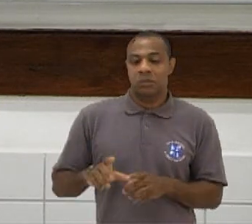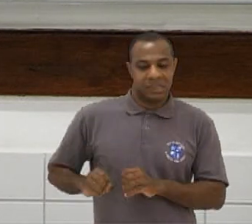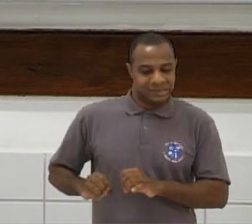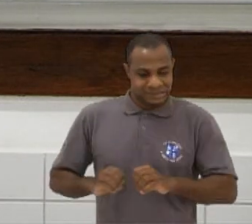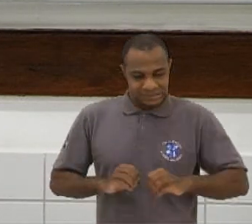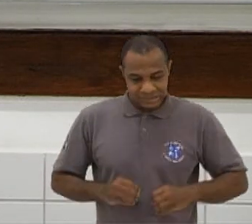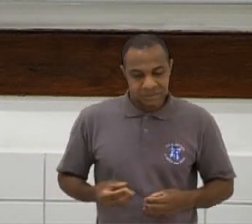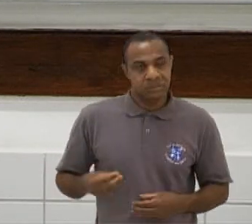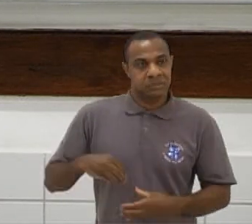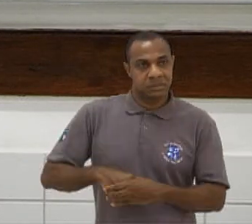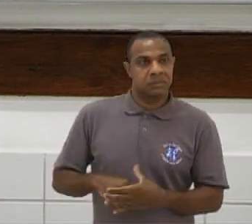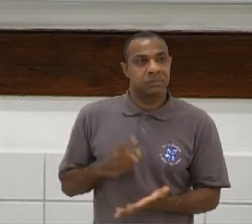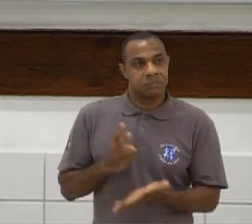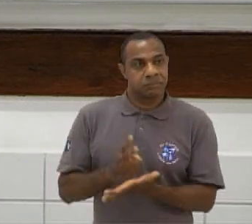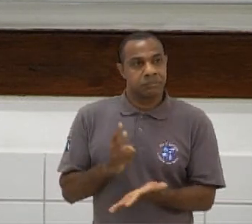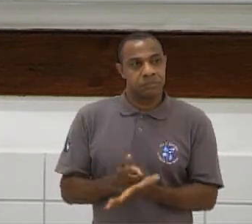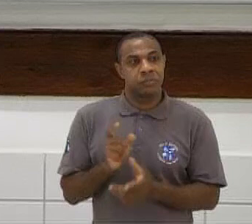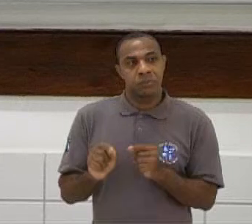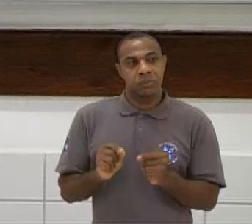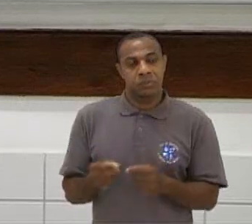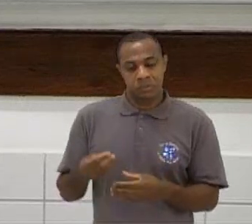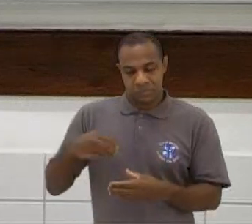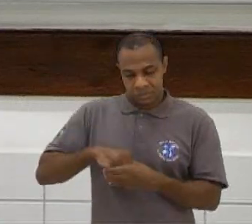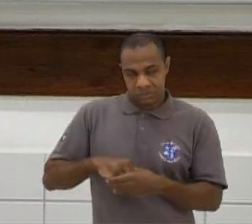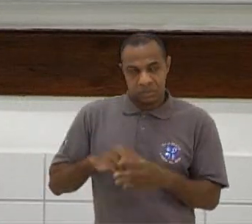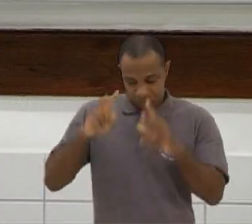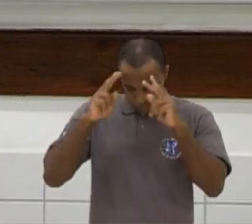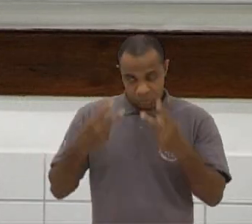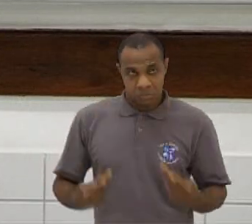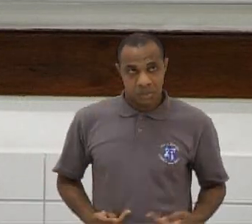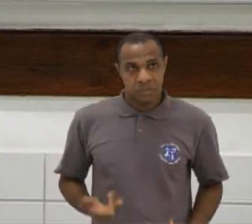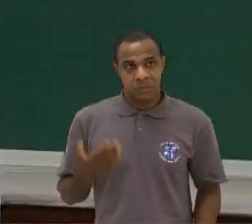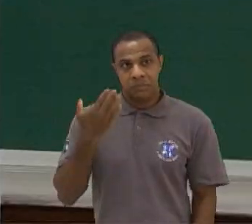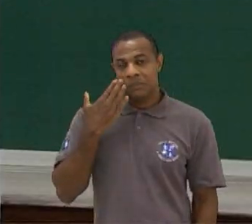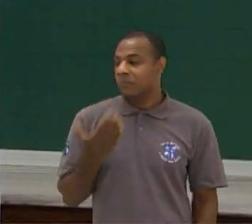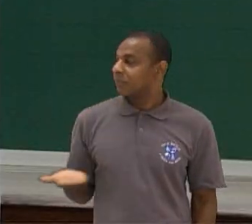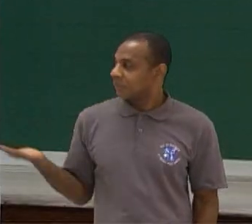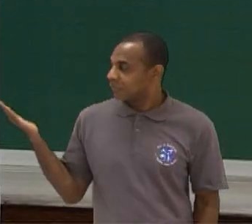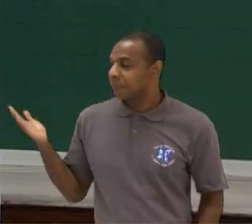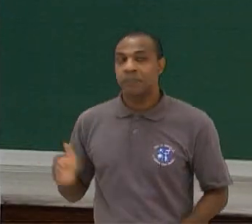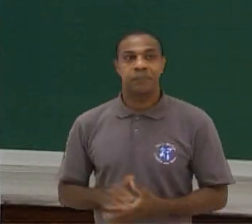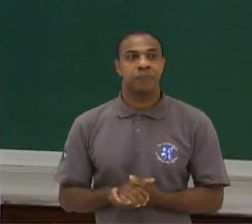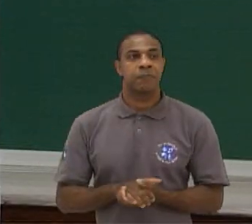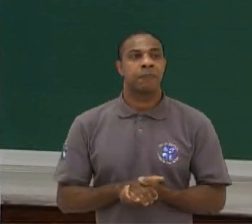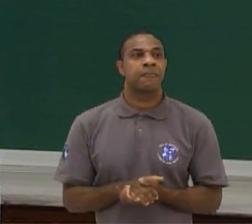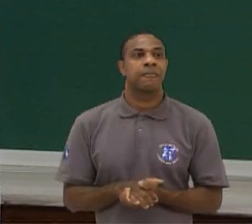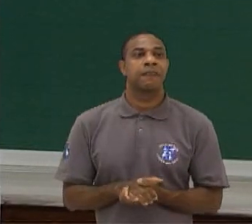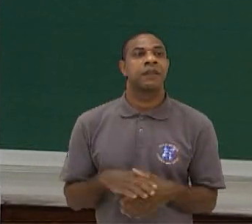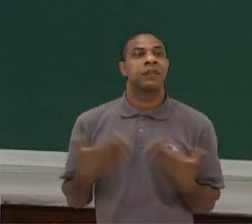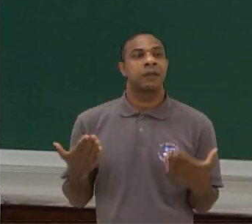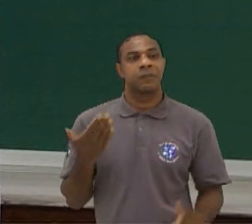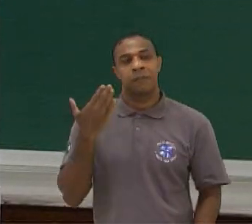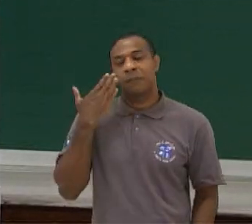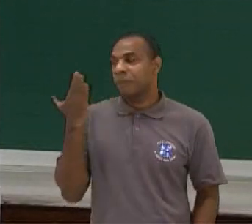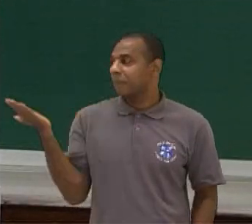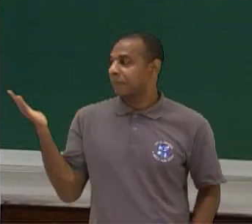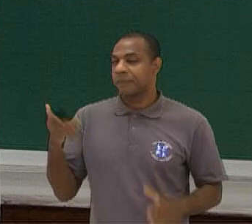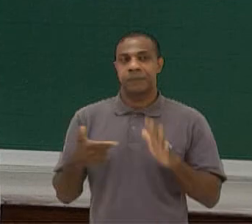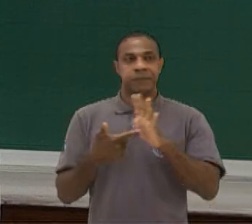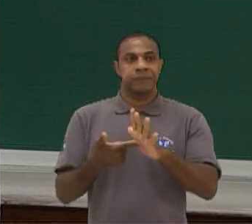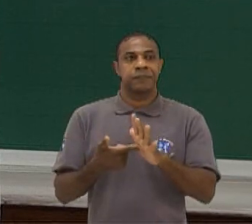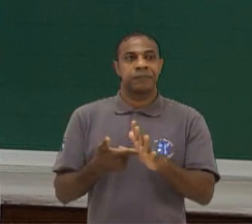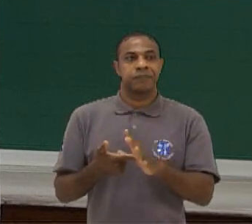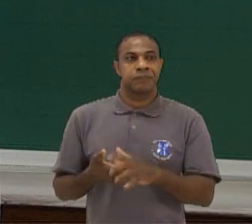que permanece vestigial em nós humanos. Aí, vamos prosseguindo? Então, eu trouxe aqui para vocês agora mostrando